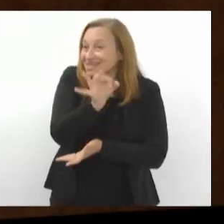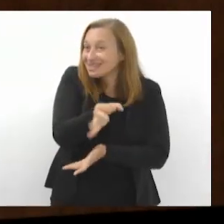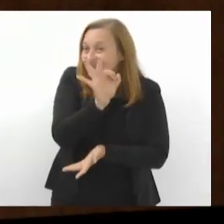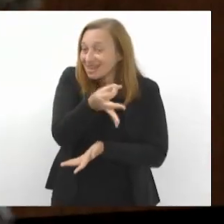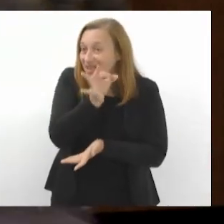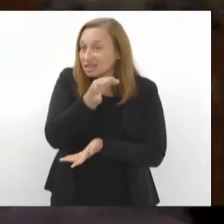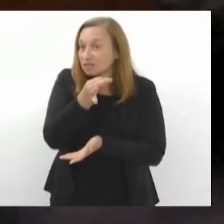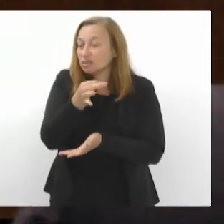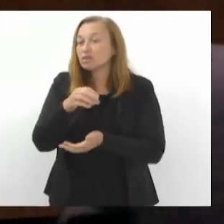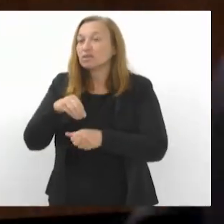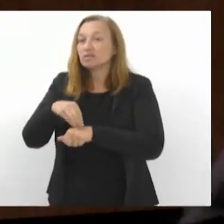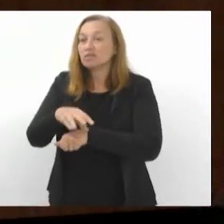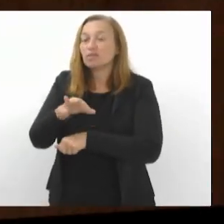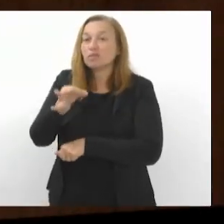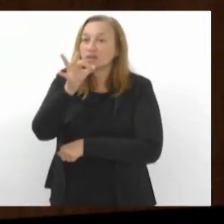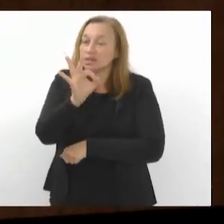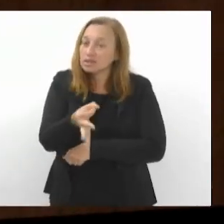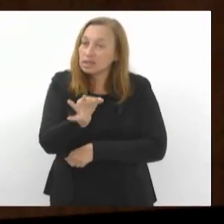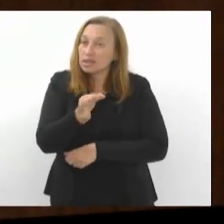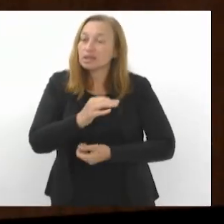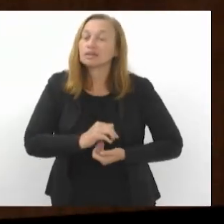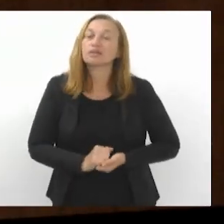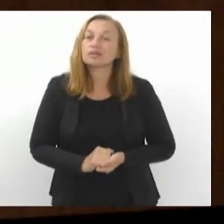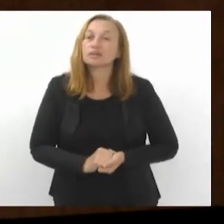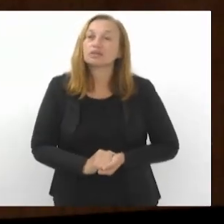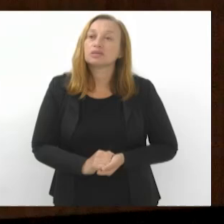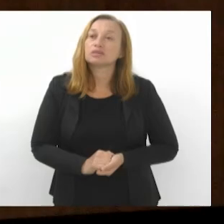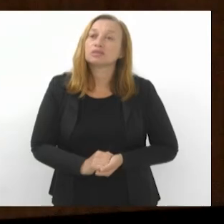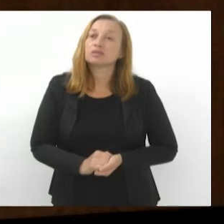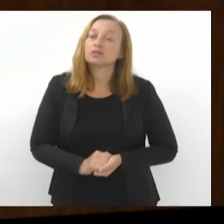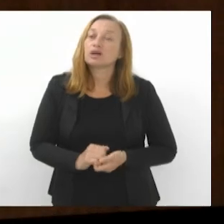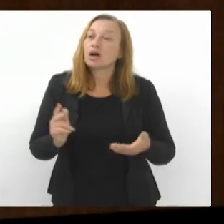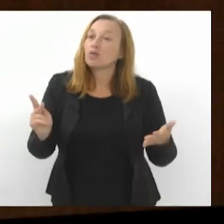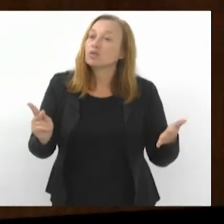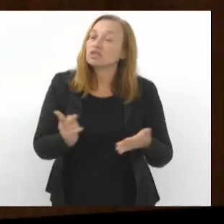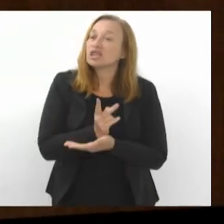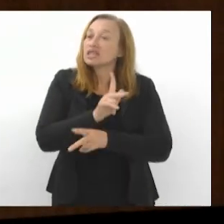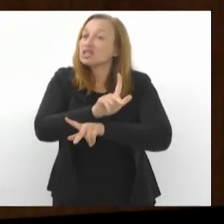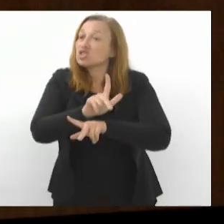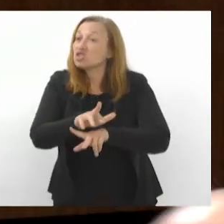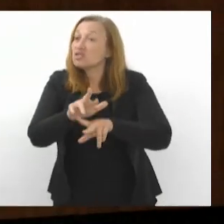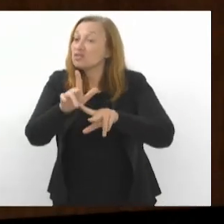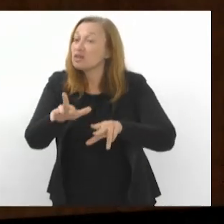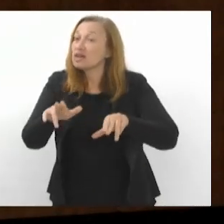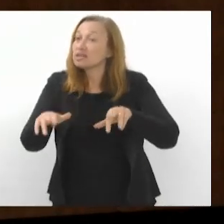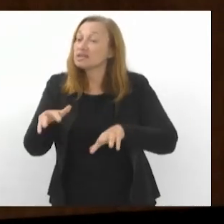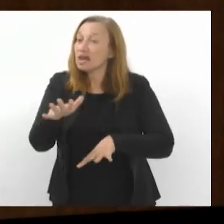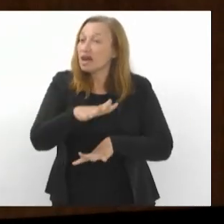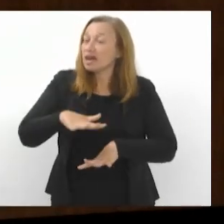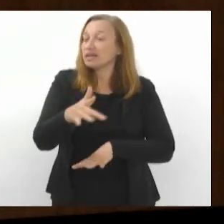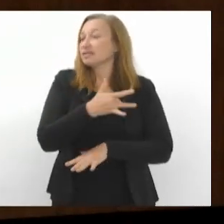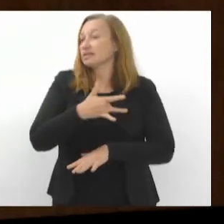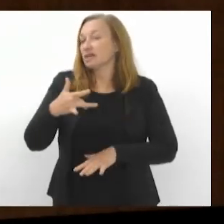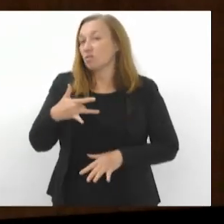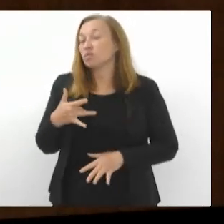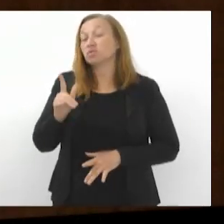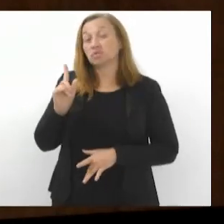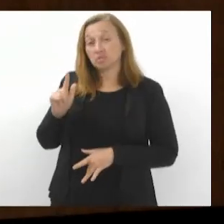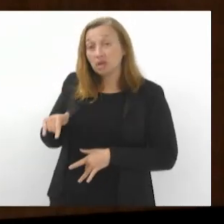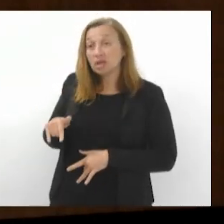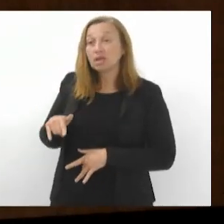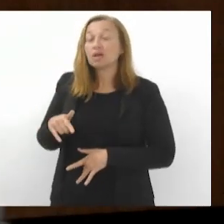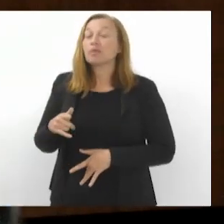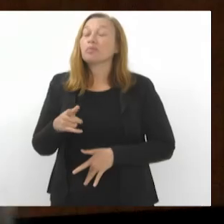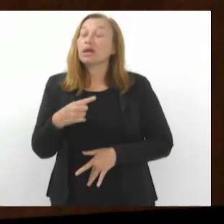a notificação compulsória, tal como ocorre em diversas outras áreas da saúde, não é? Para